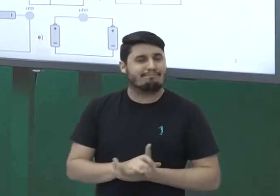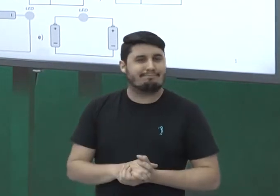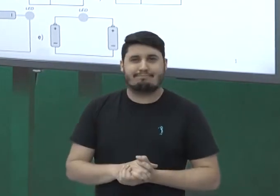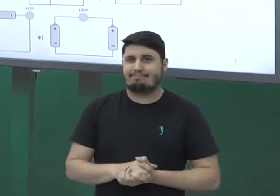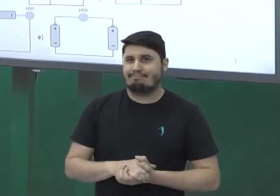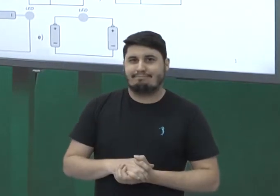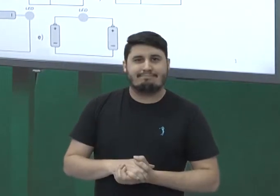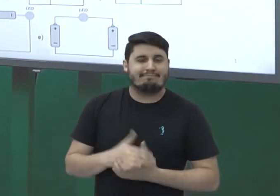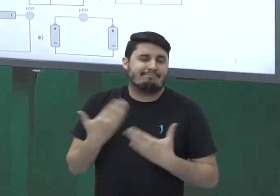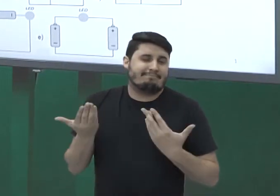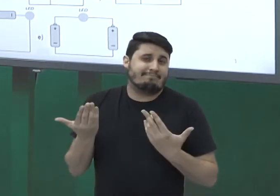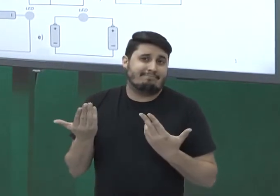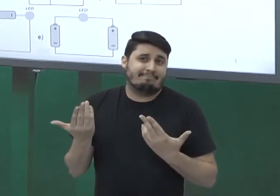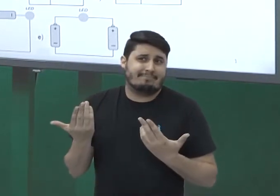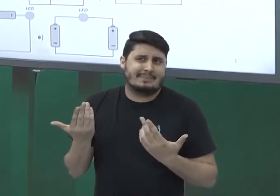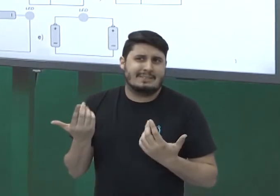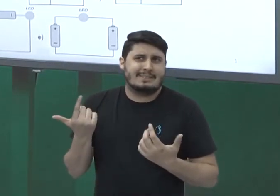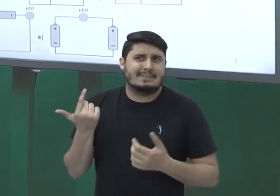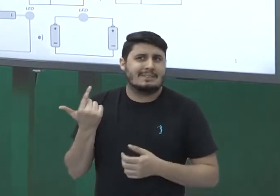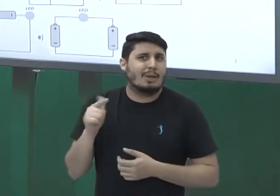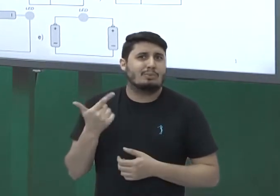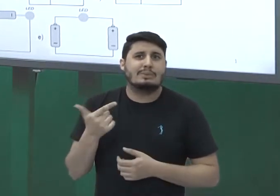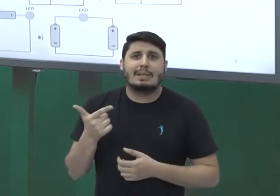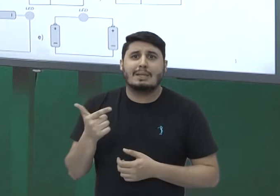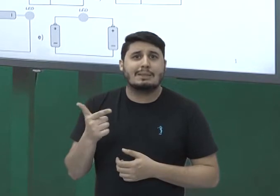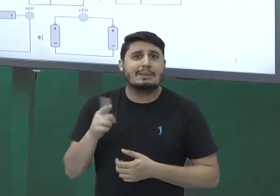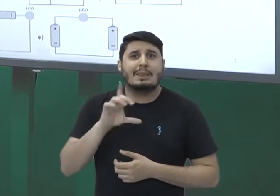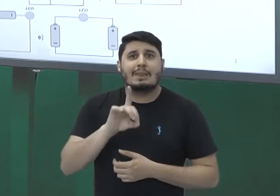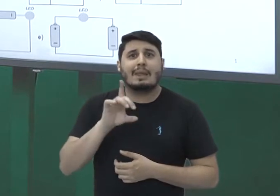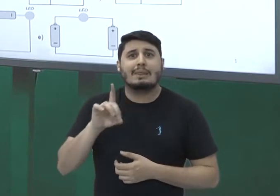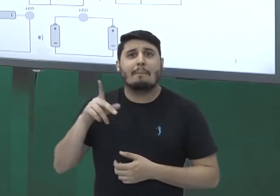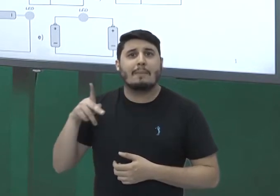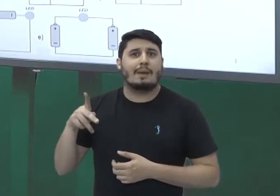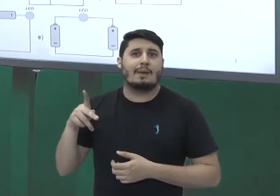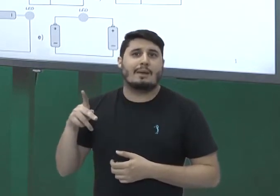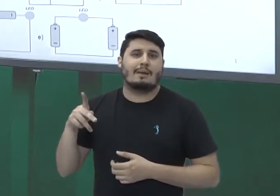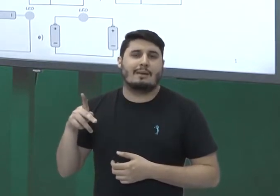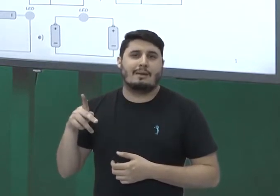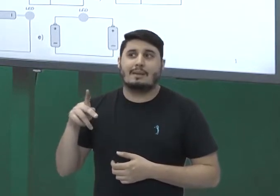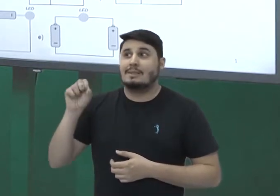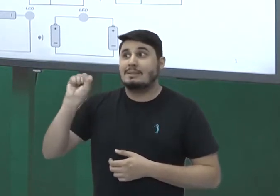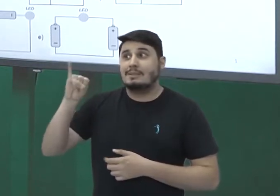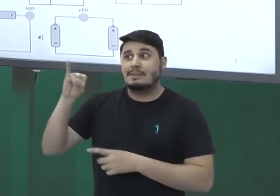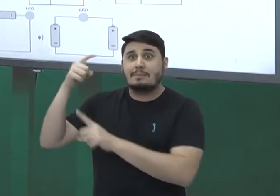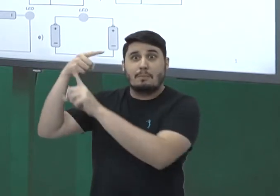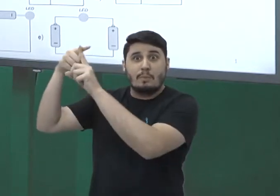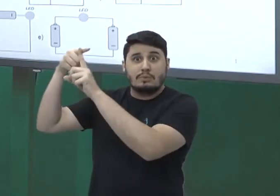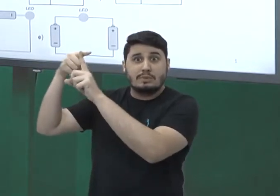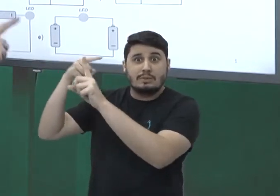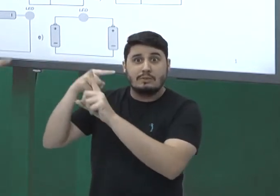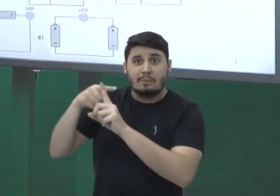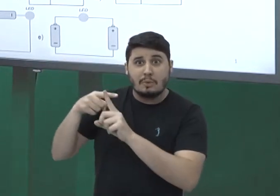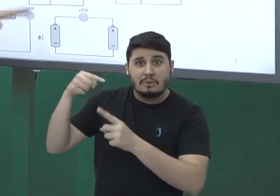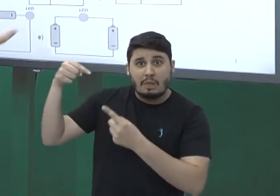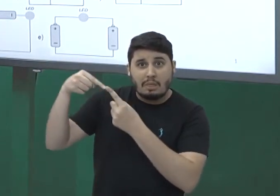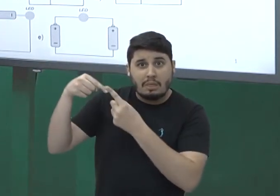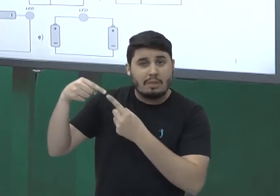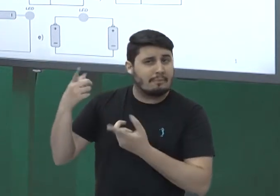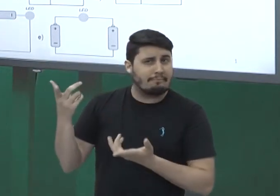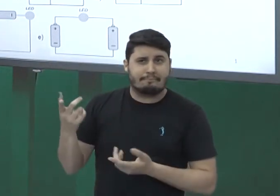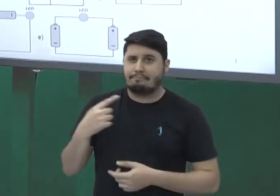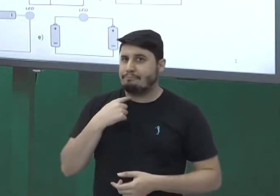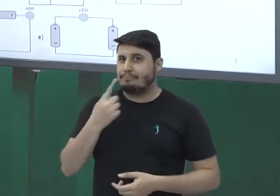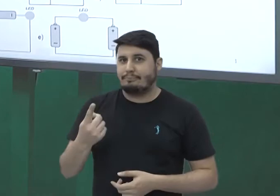existe diferença. Opa, não existe DDP, diferença de potencial. E, portanto,